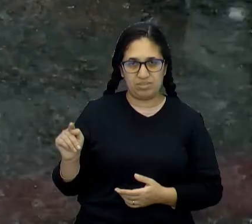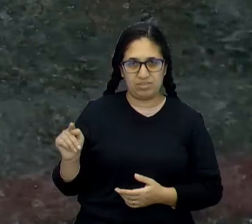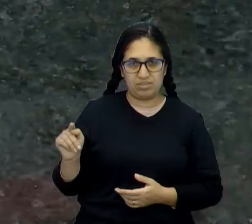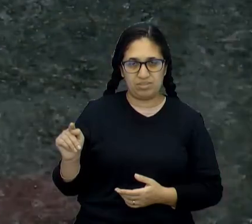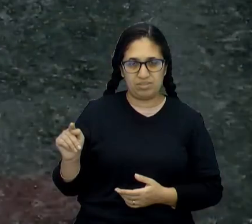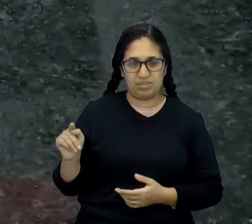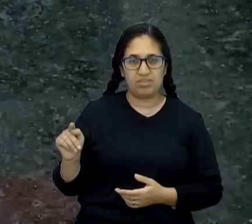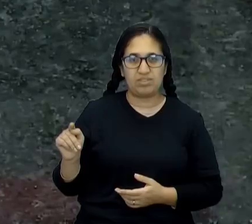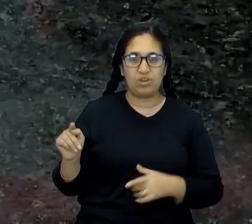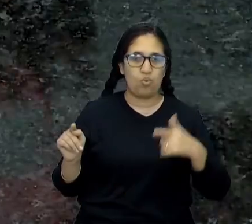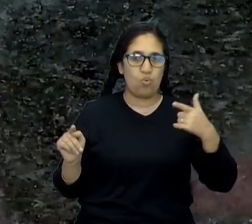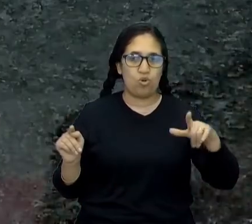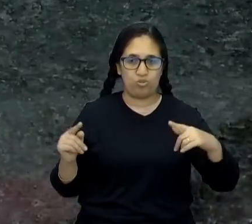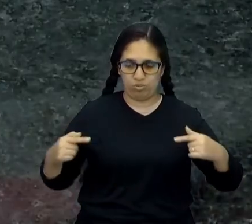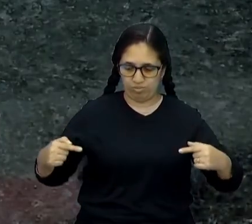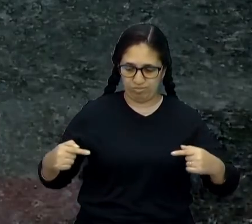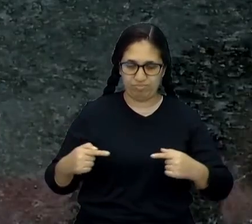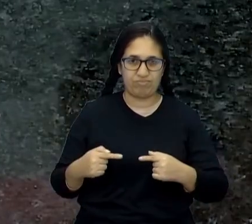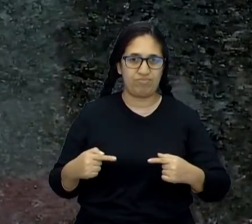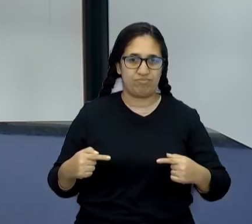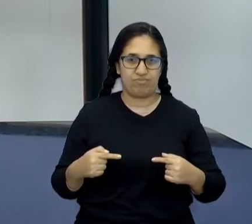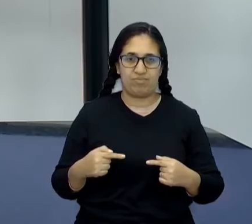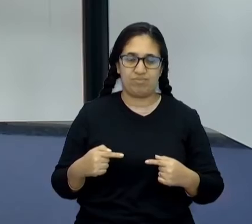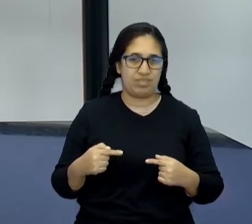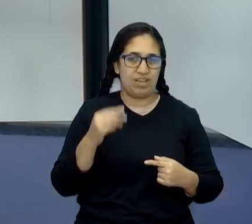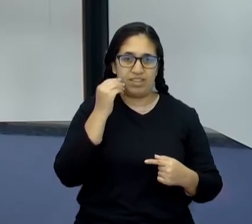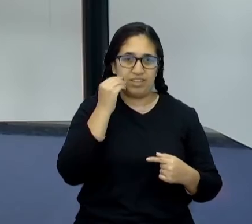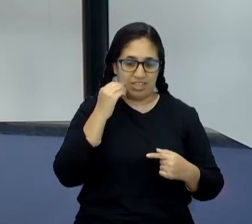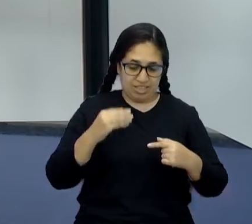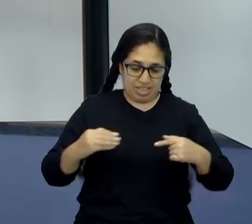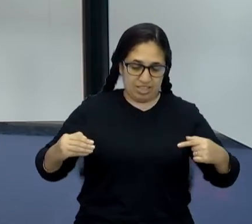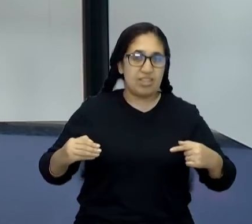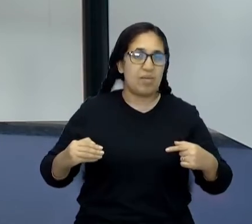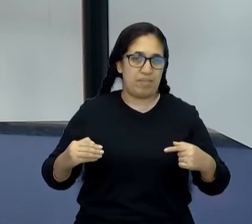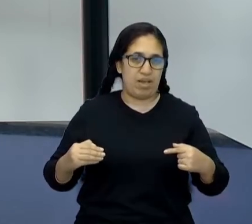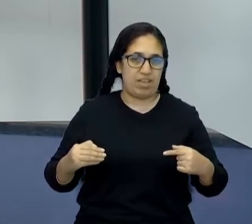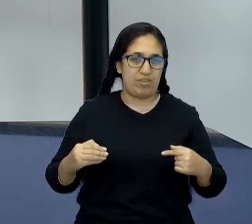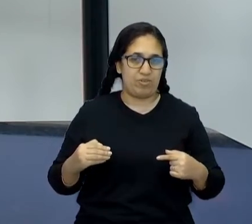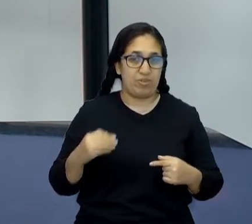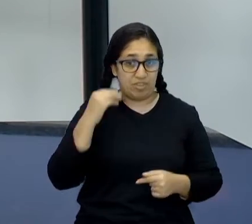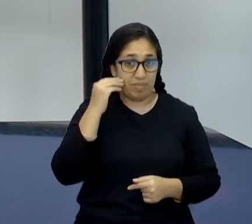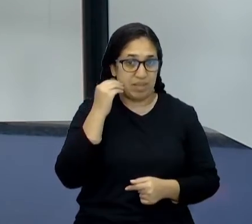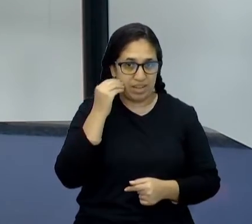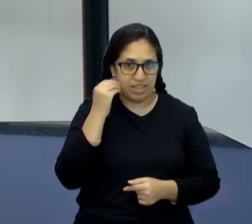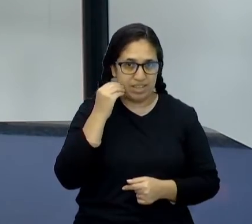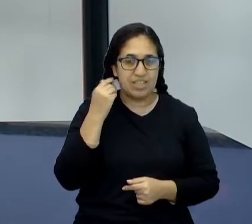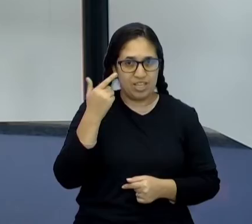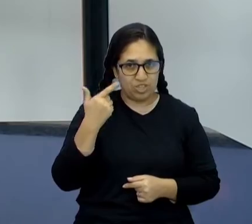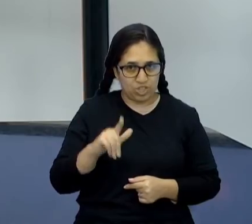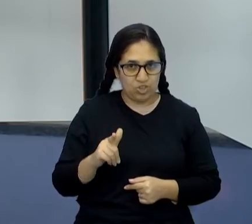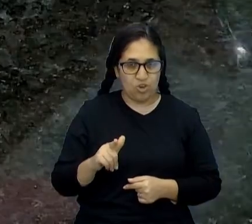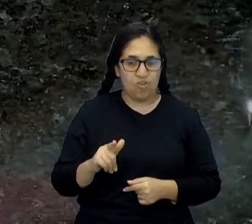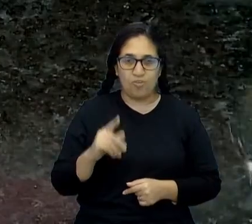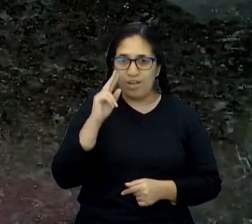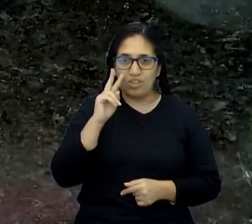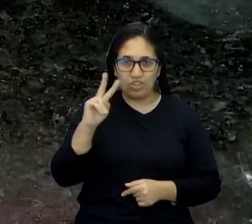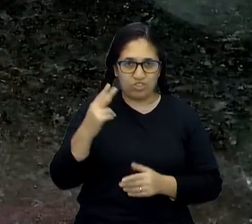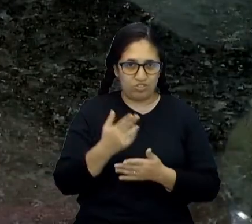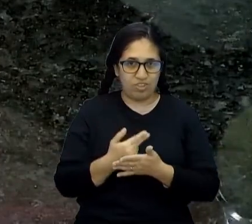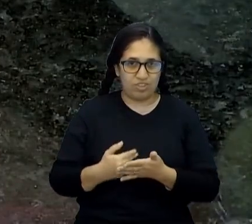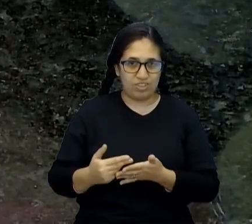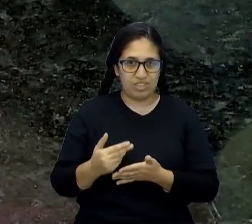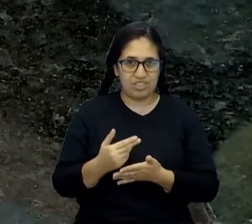E agora eu vou pôr outro aqui, vou tentar não deixar grudar. E vou fazer o mesmo experimento para ver como que fica o desenho do campo magnético, tá